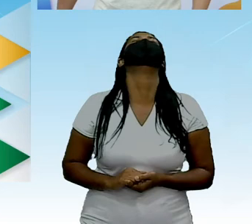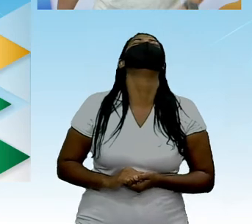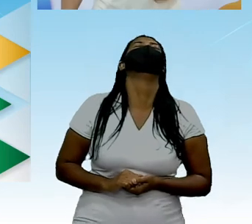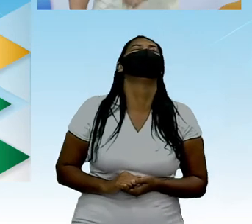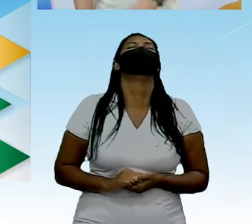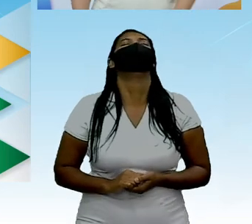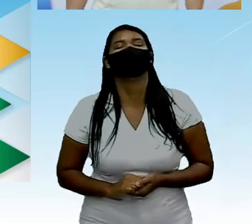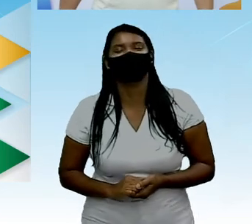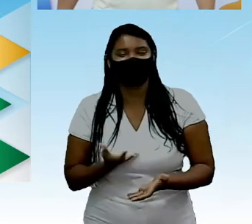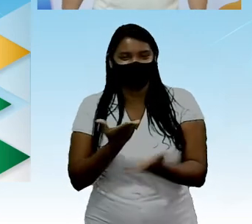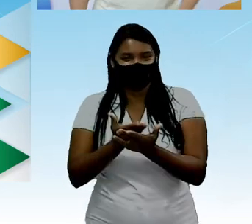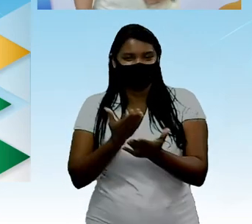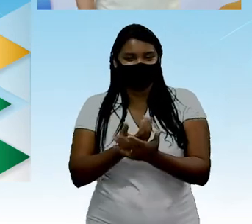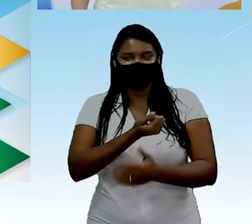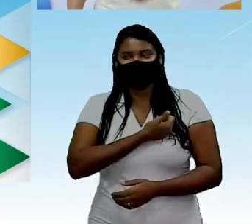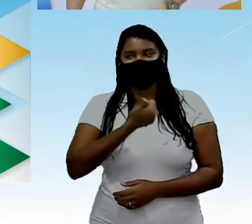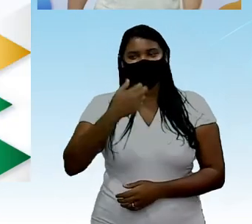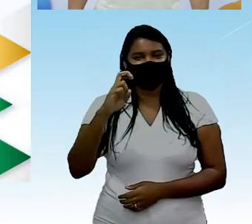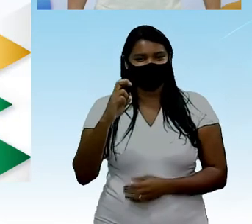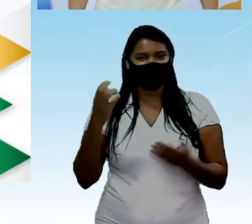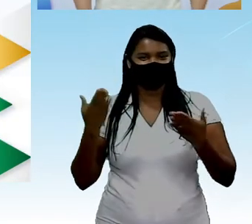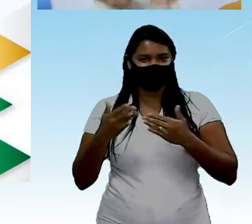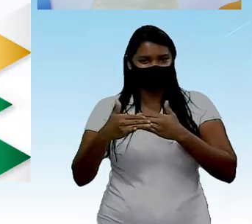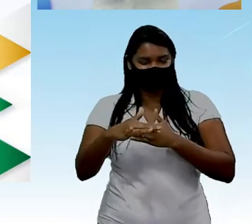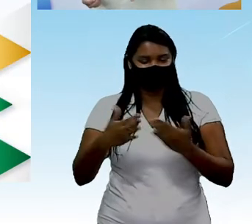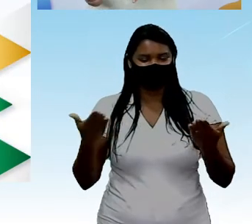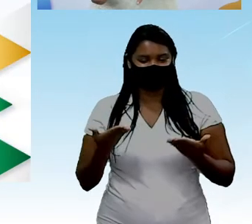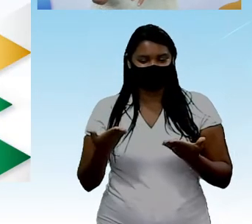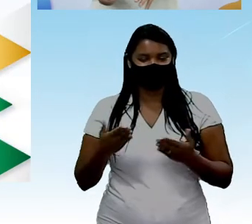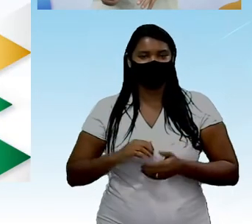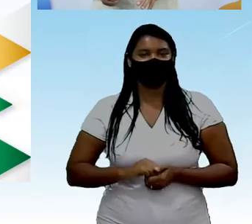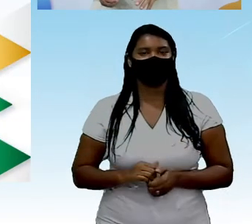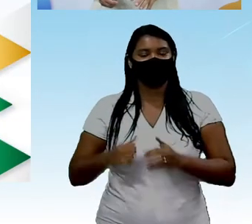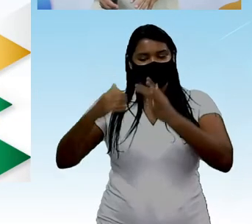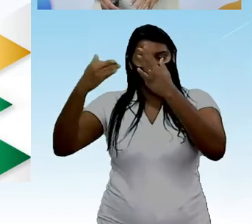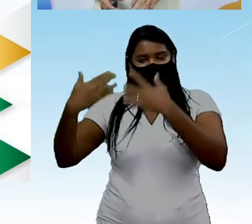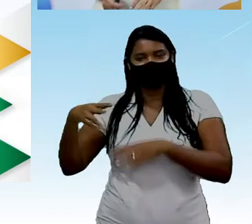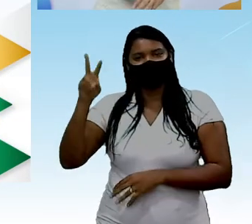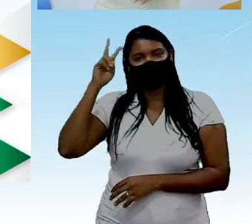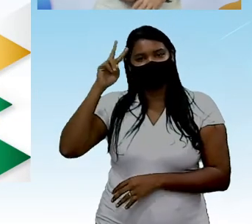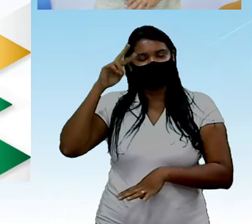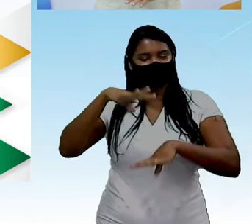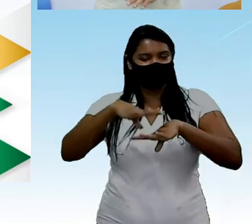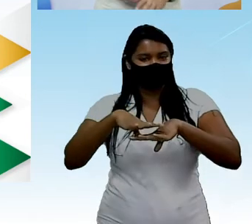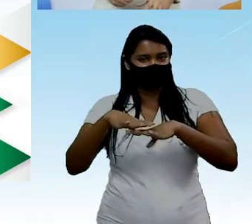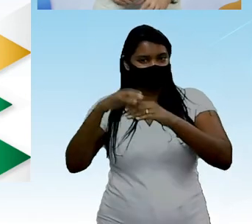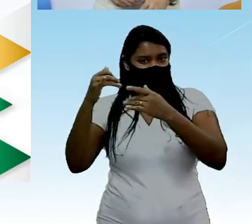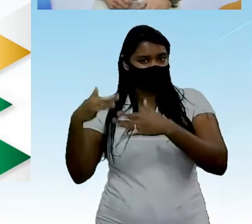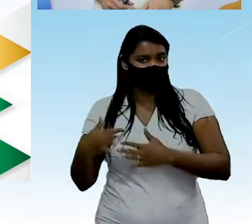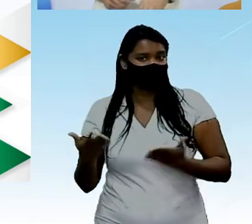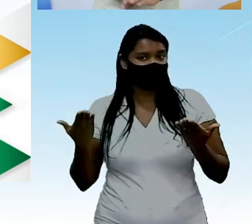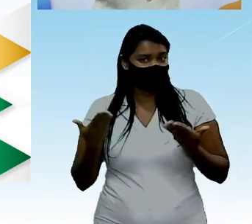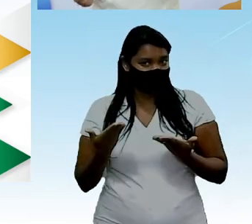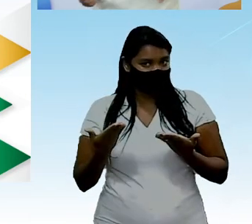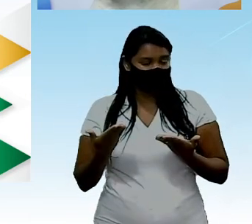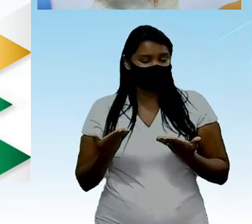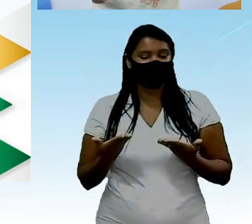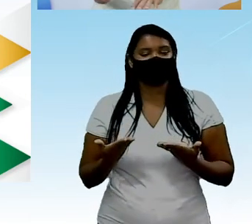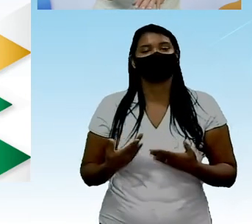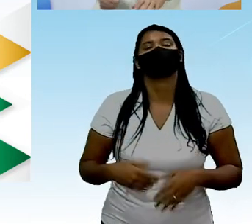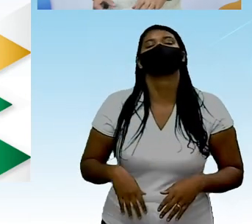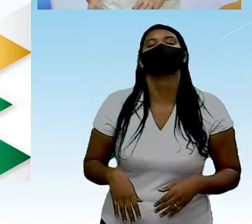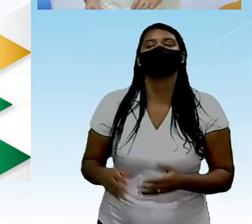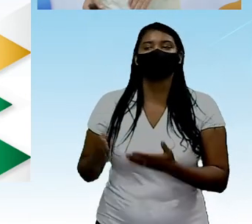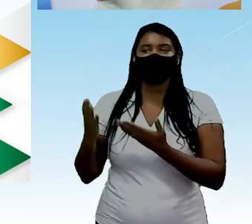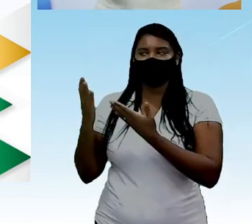então, aula de número 15, vamos seguir lá. Primeiro eu vou falar de história da matemática, e aí eu não tenho como deixar de fora que existe uma briga